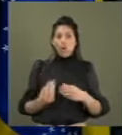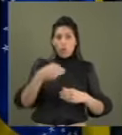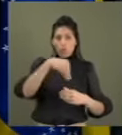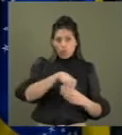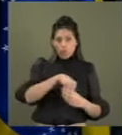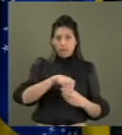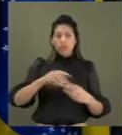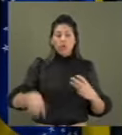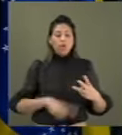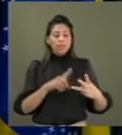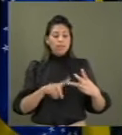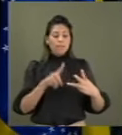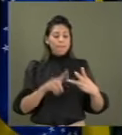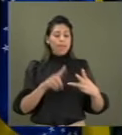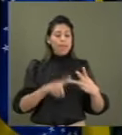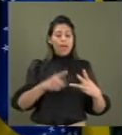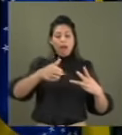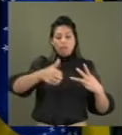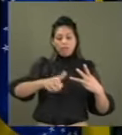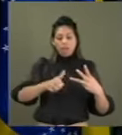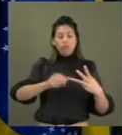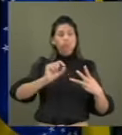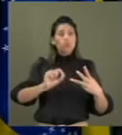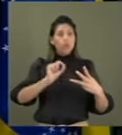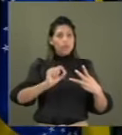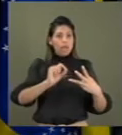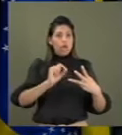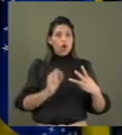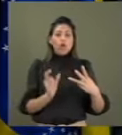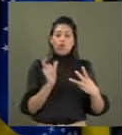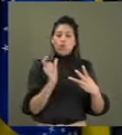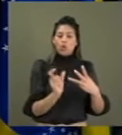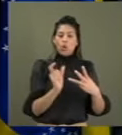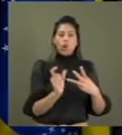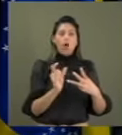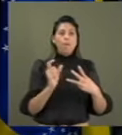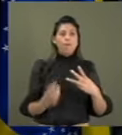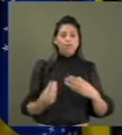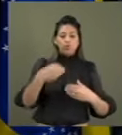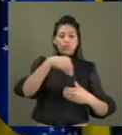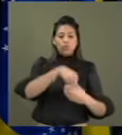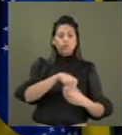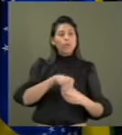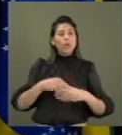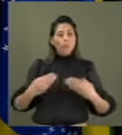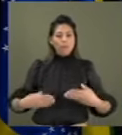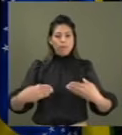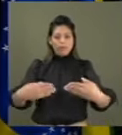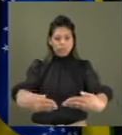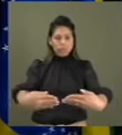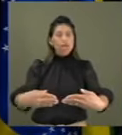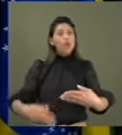A atualização da nomenclatura e inclusão de ministérios responsáveis pelo